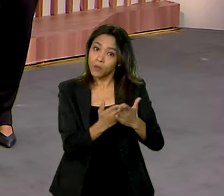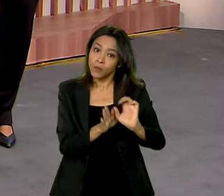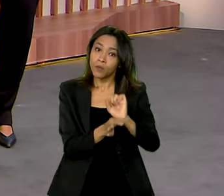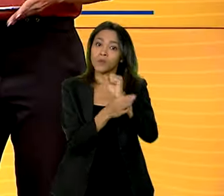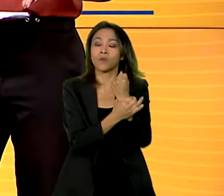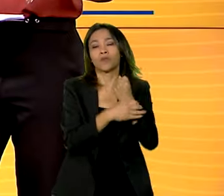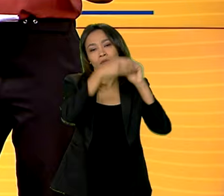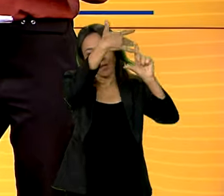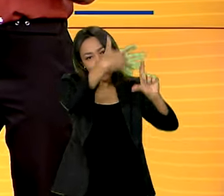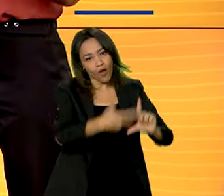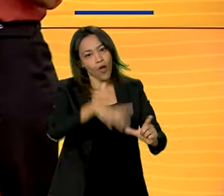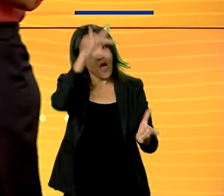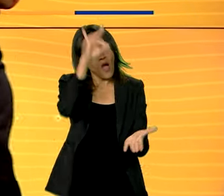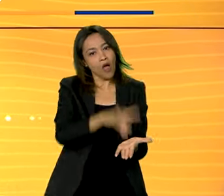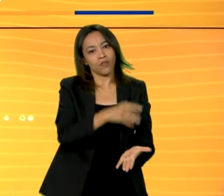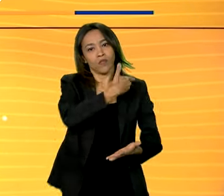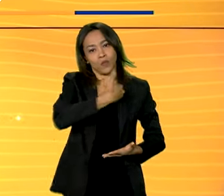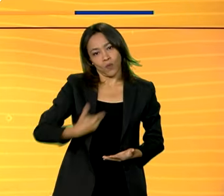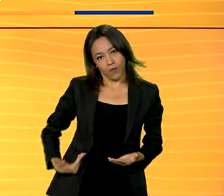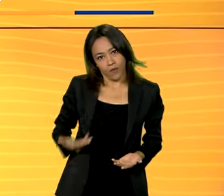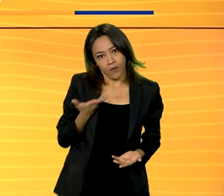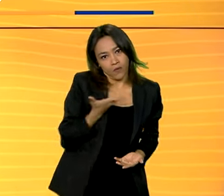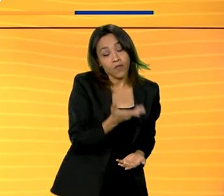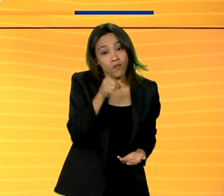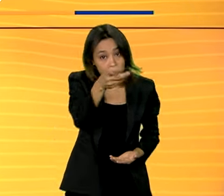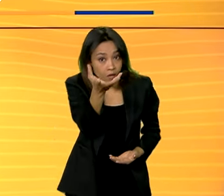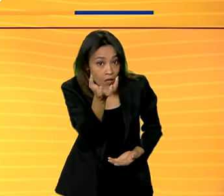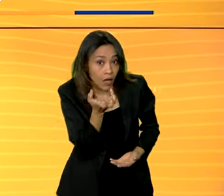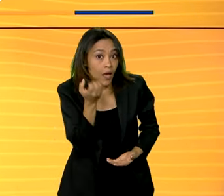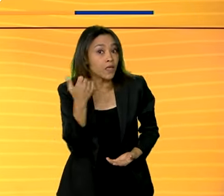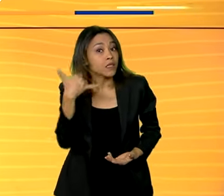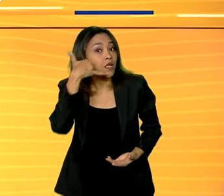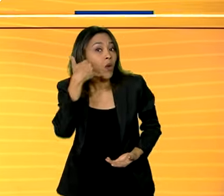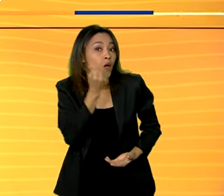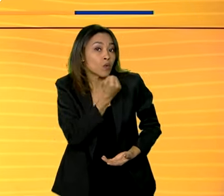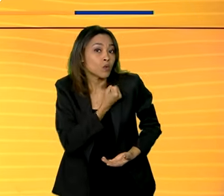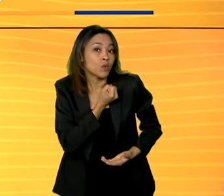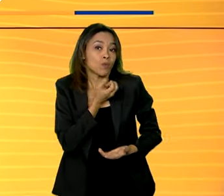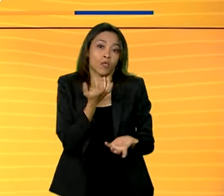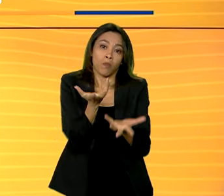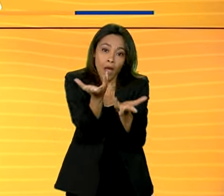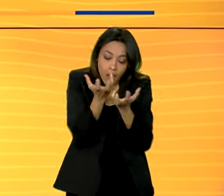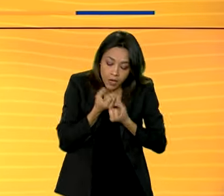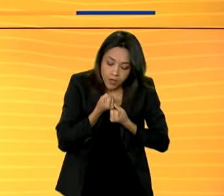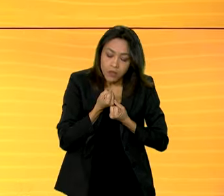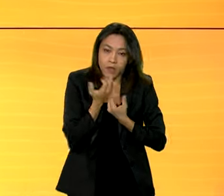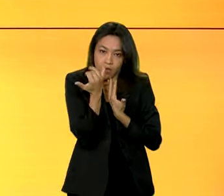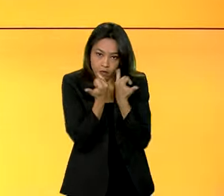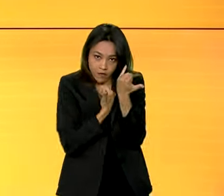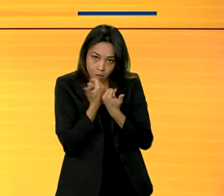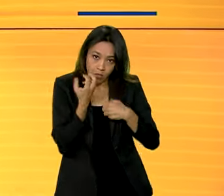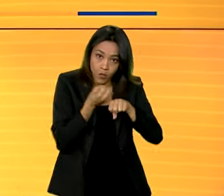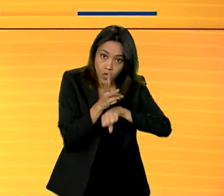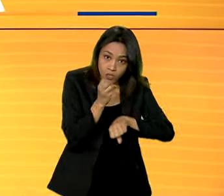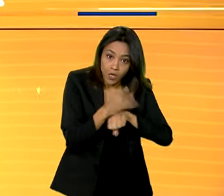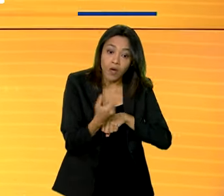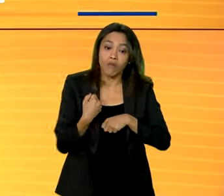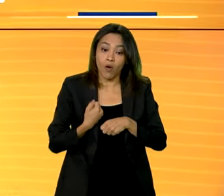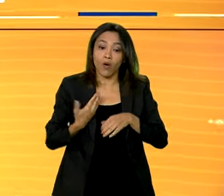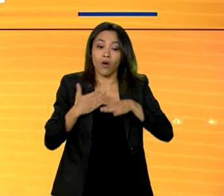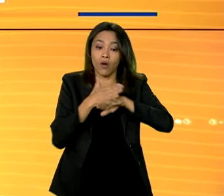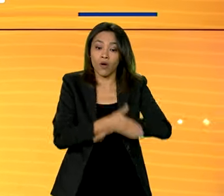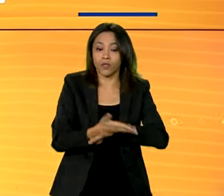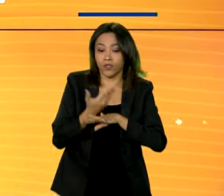oficiais. Então, se você quiser cadastrar o seu número de celular para receber essas informações, basta acessar o site